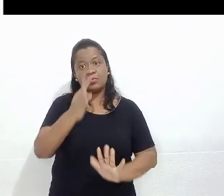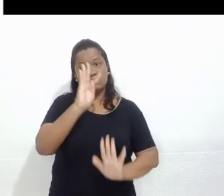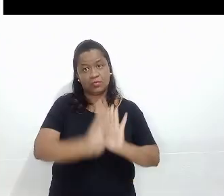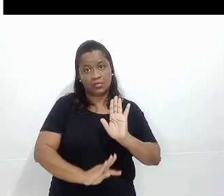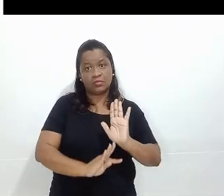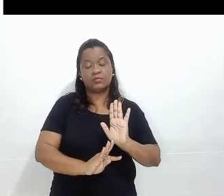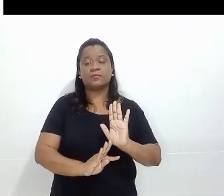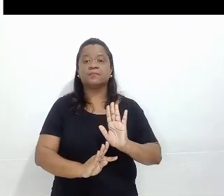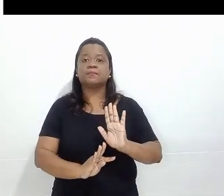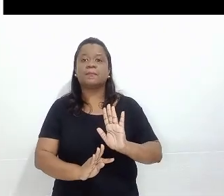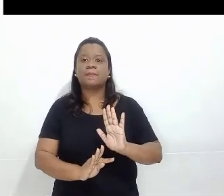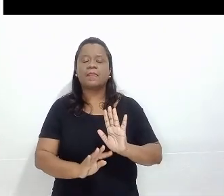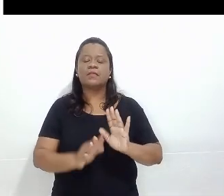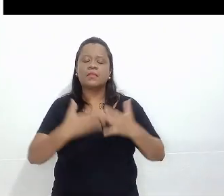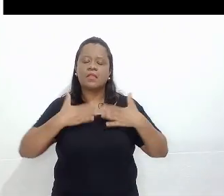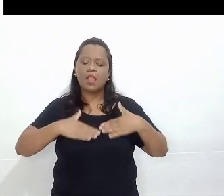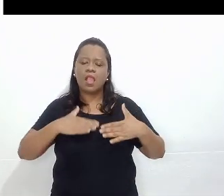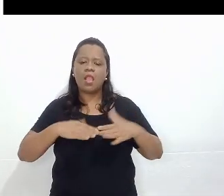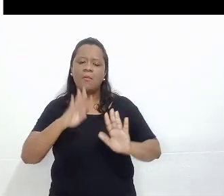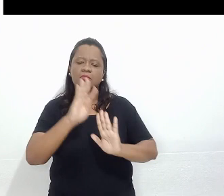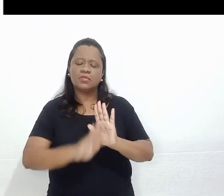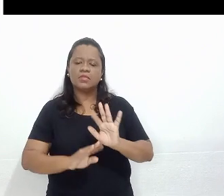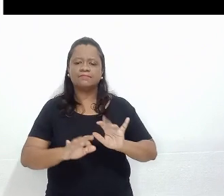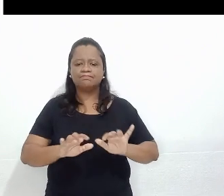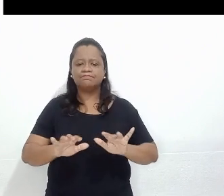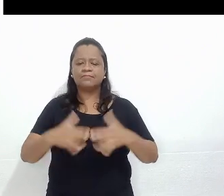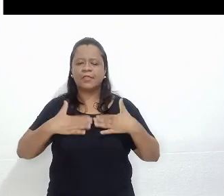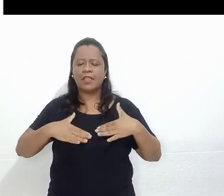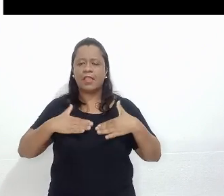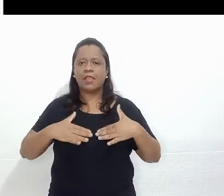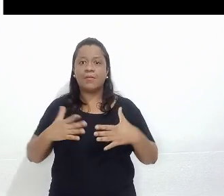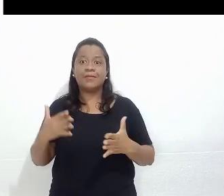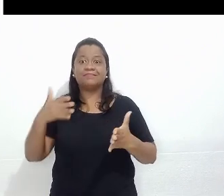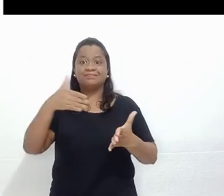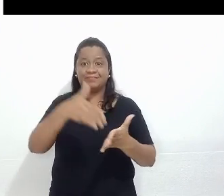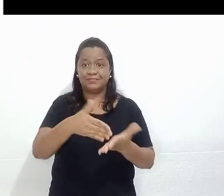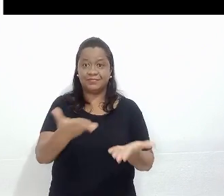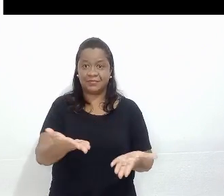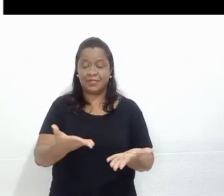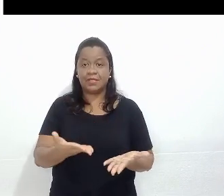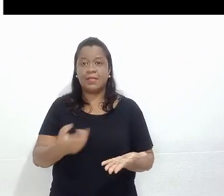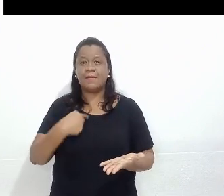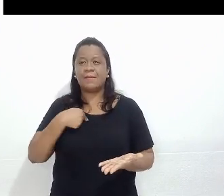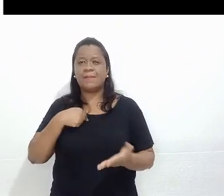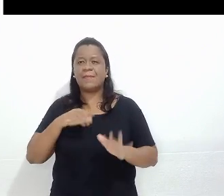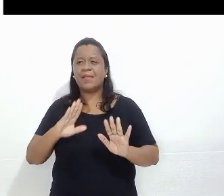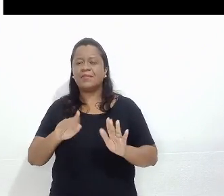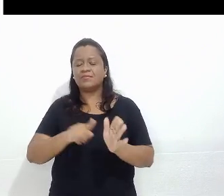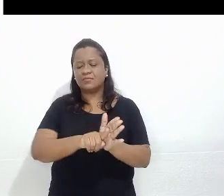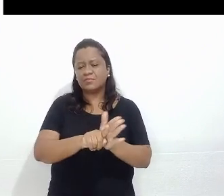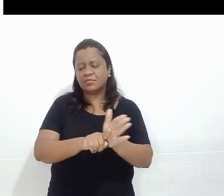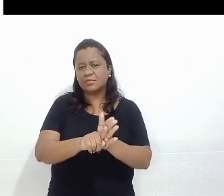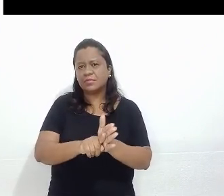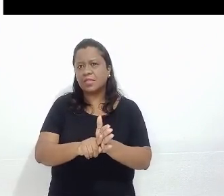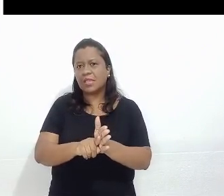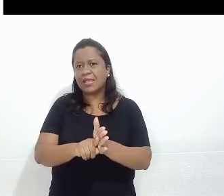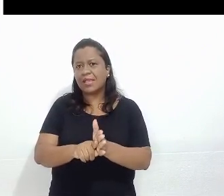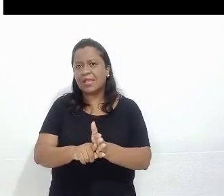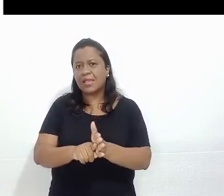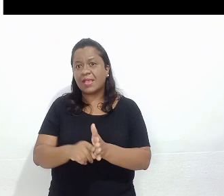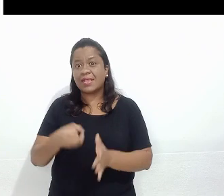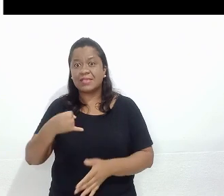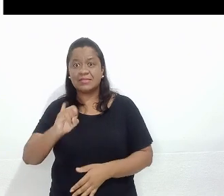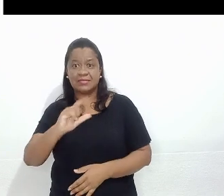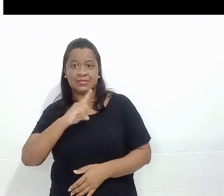com bastante calma e tal, você vai chegar lá. Mas eu vou pesquisar para ver se tem algum curso, alguma coisa para orientar aí, para ajudar vocês